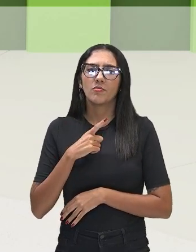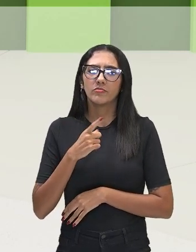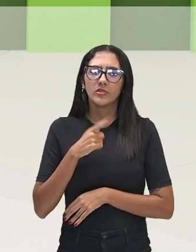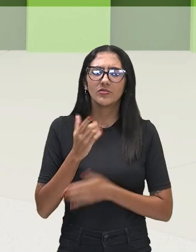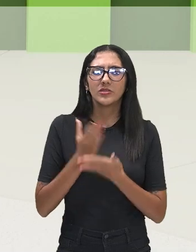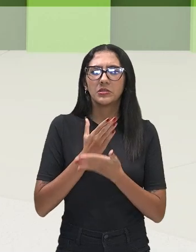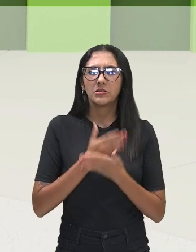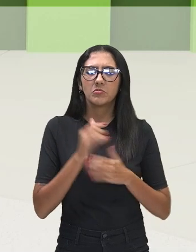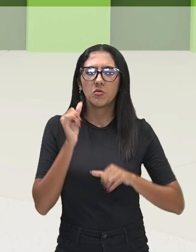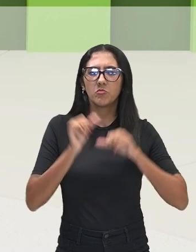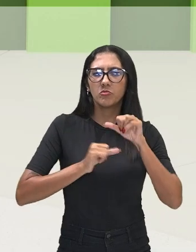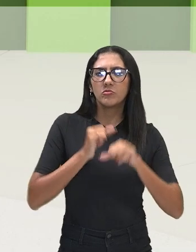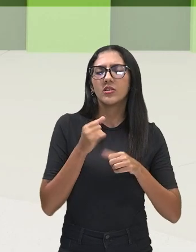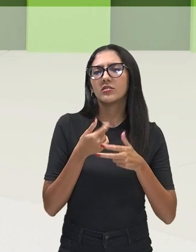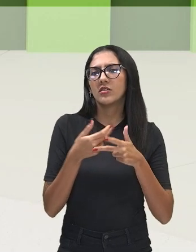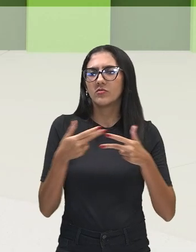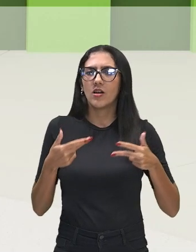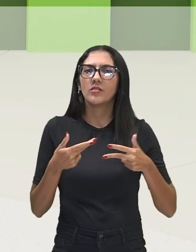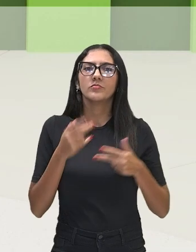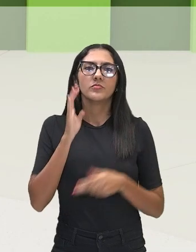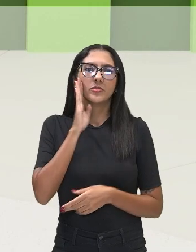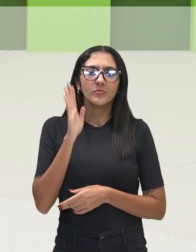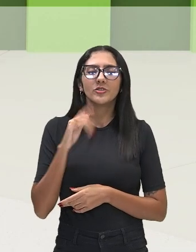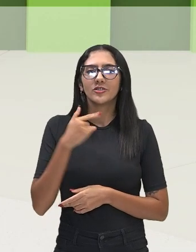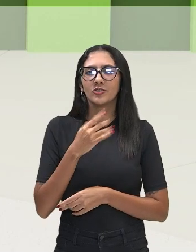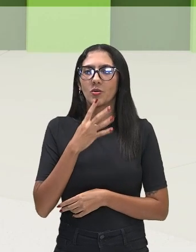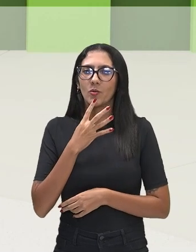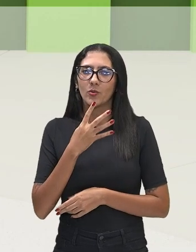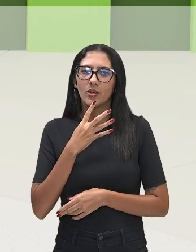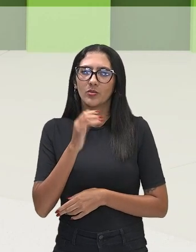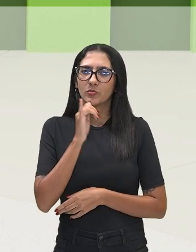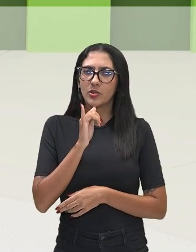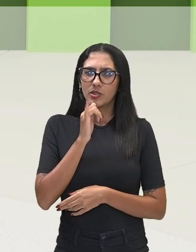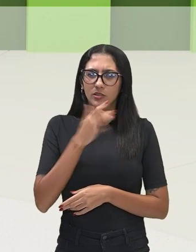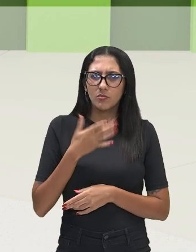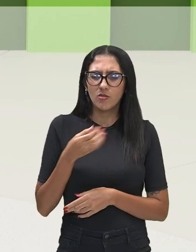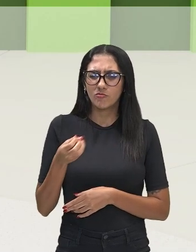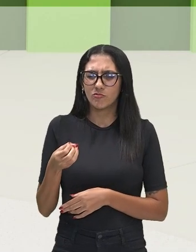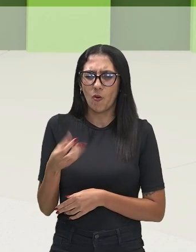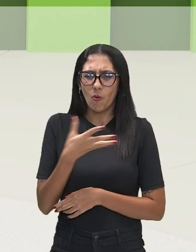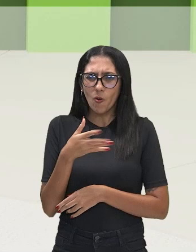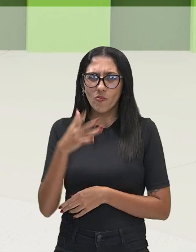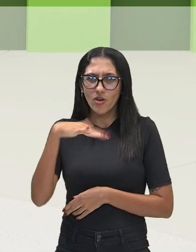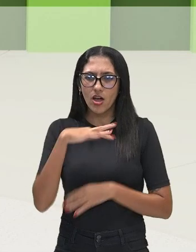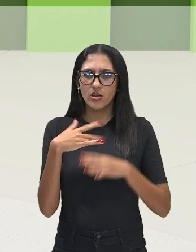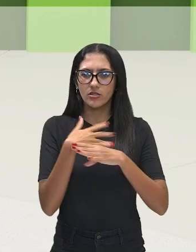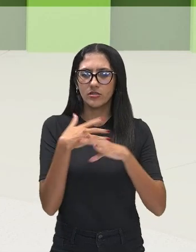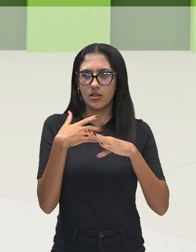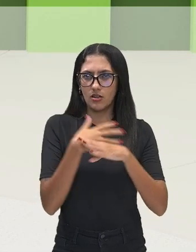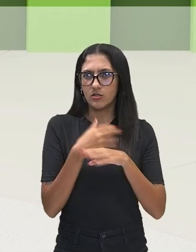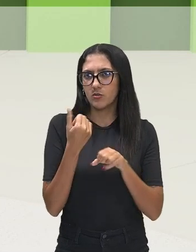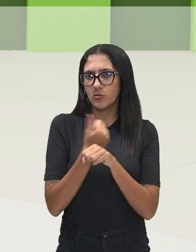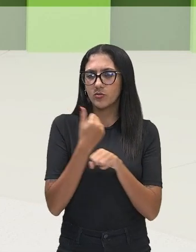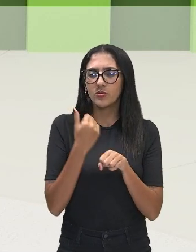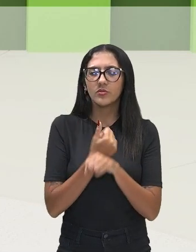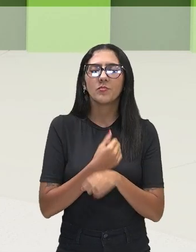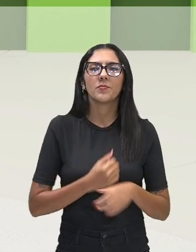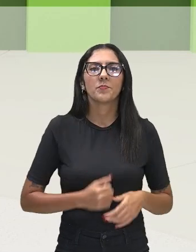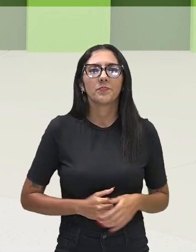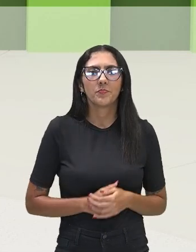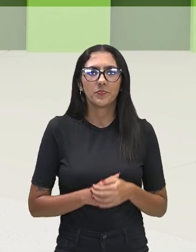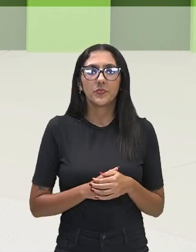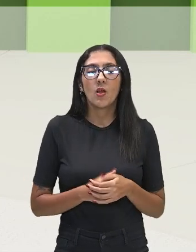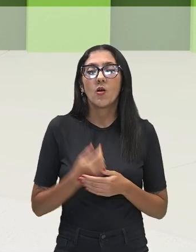diversas mudanças, principalmente aquilo que a gente chama de modernização das cidades, né? E, naquele momento,